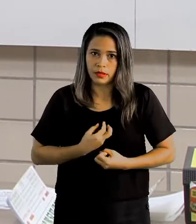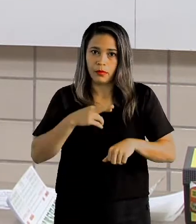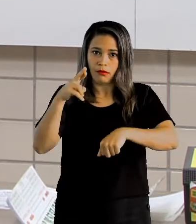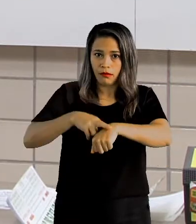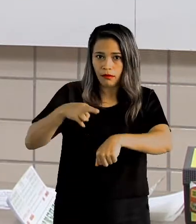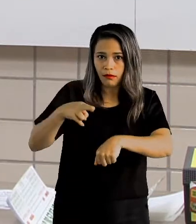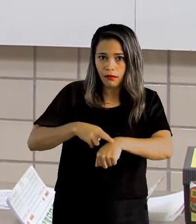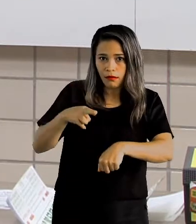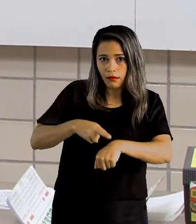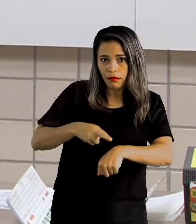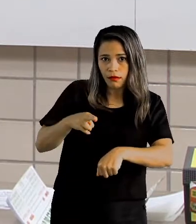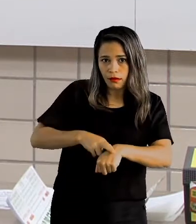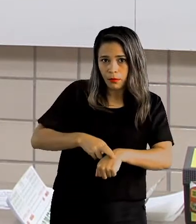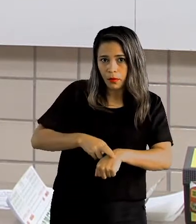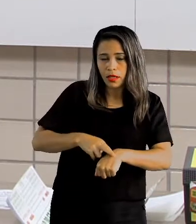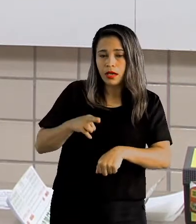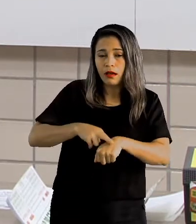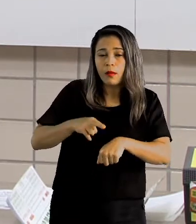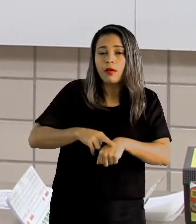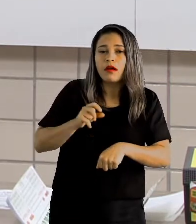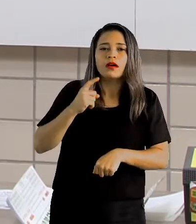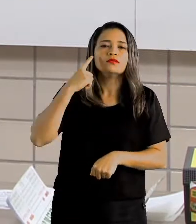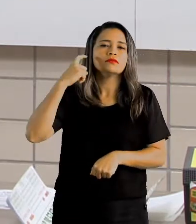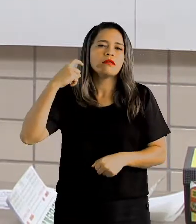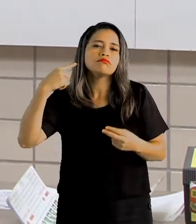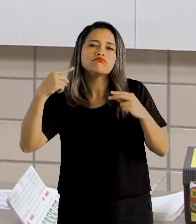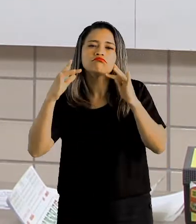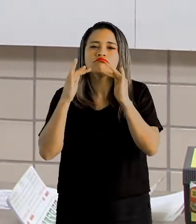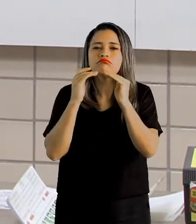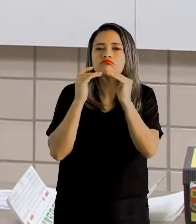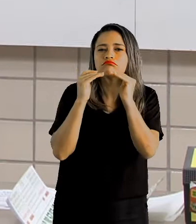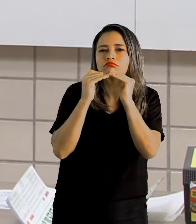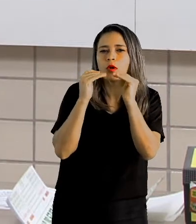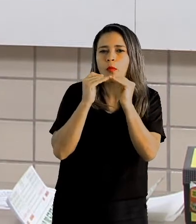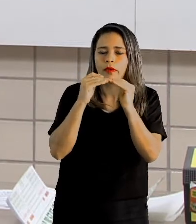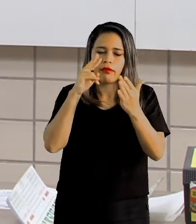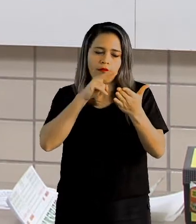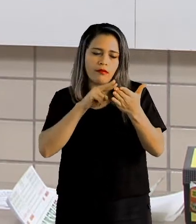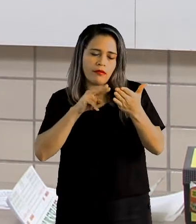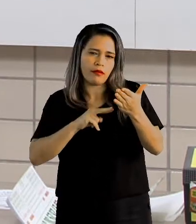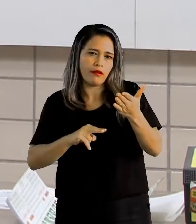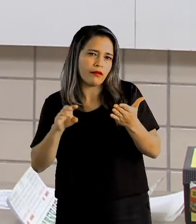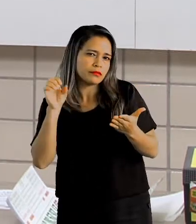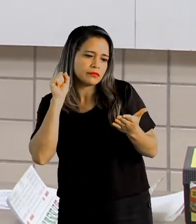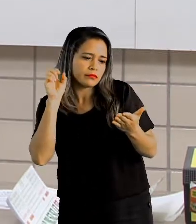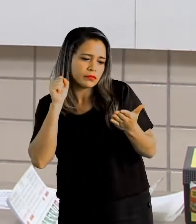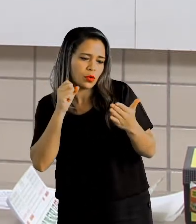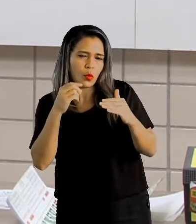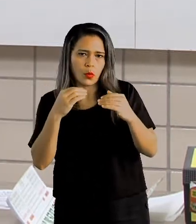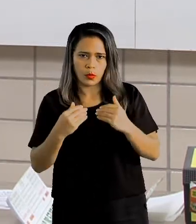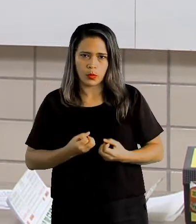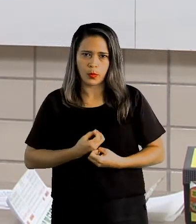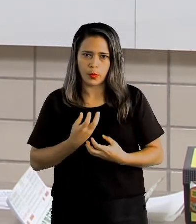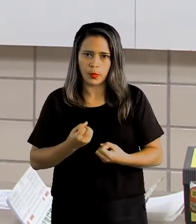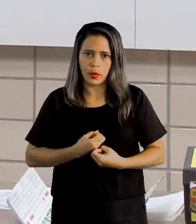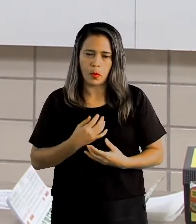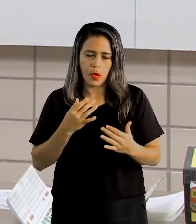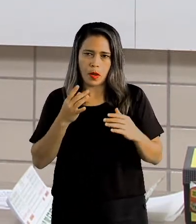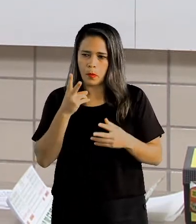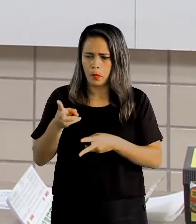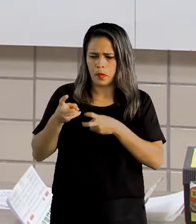rimas. Rimas são os sons que combinam. Quando você lê, quando você escuta um poema, você percebe que os